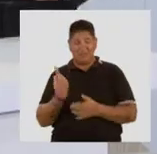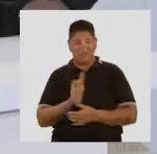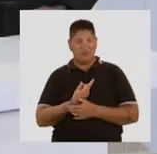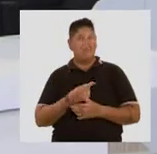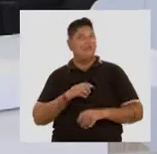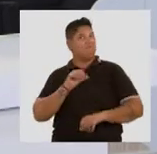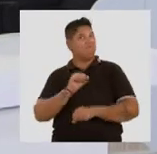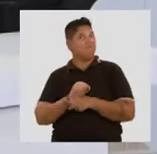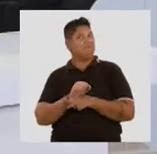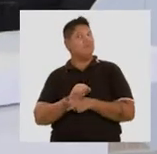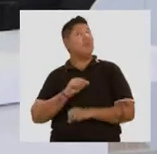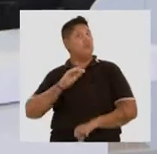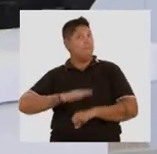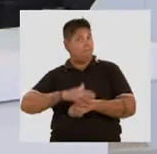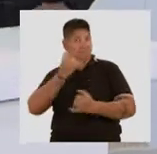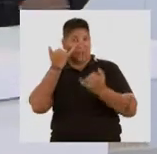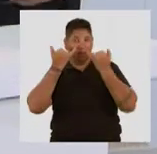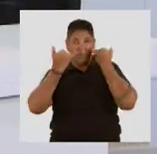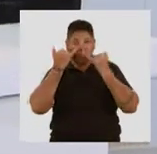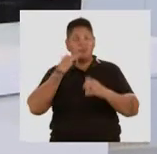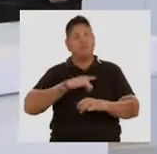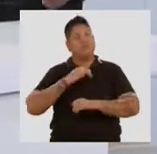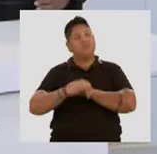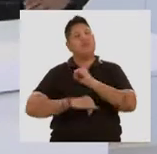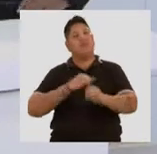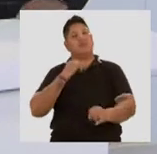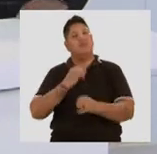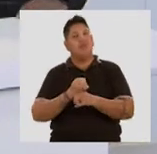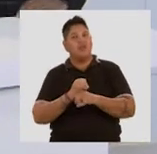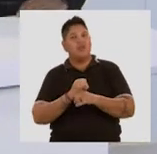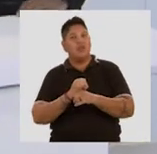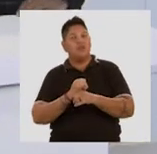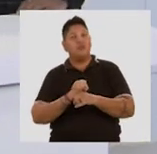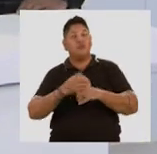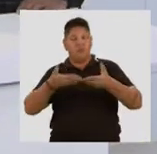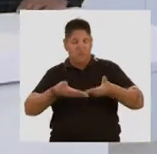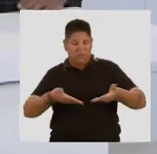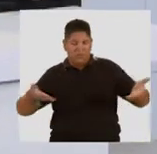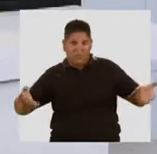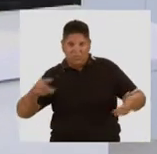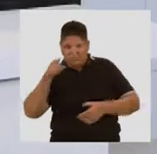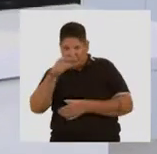E a gente fica por aqui. Mais informações estão disponíveis no site